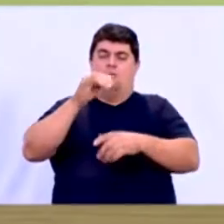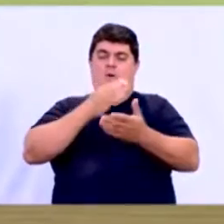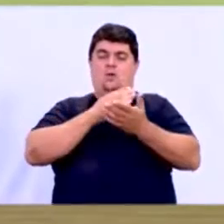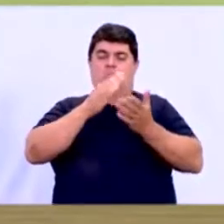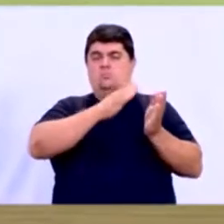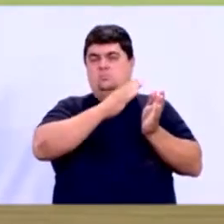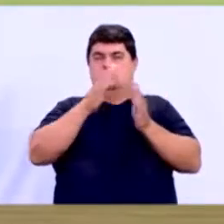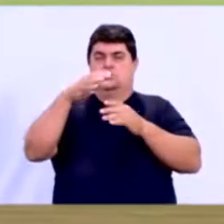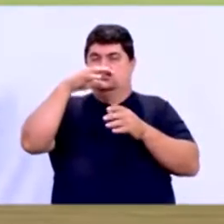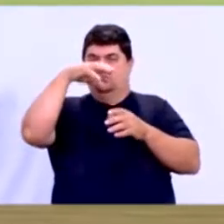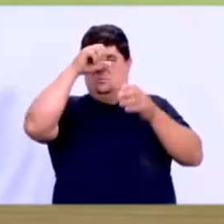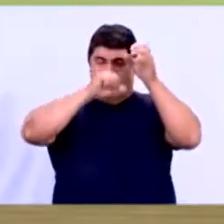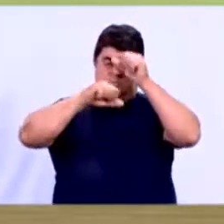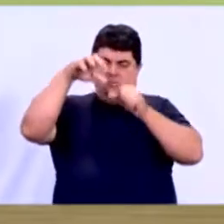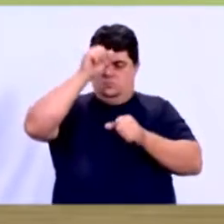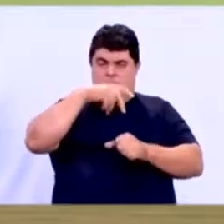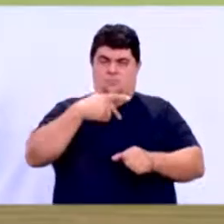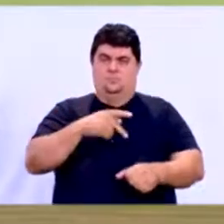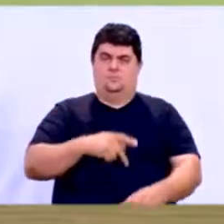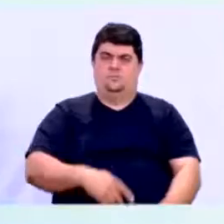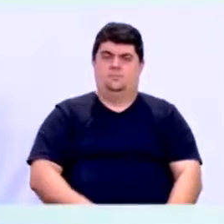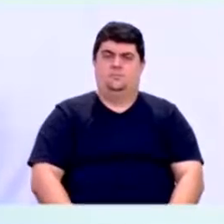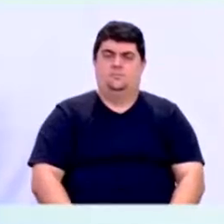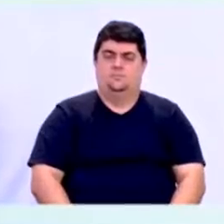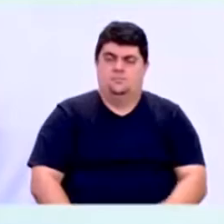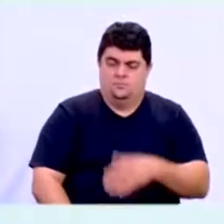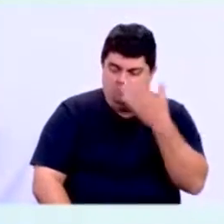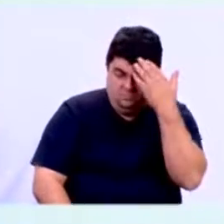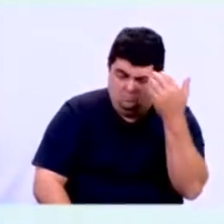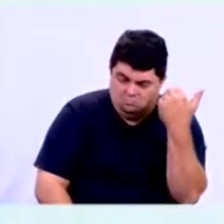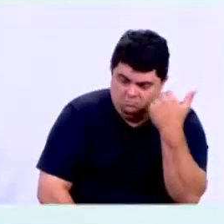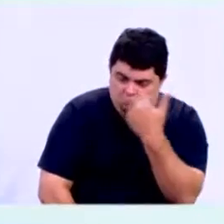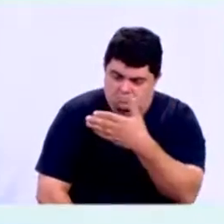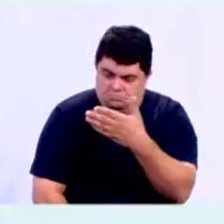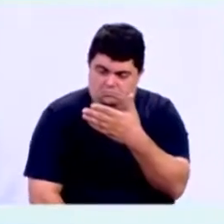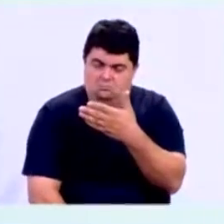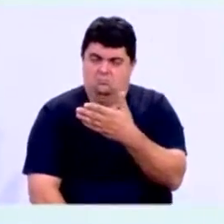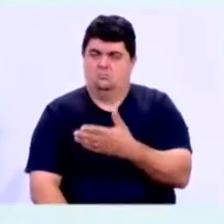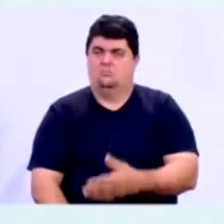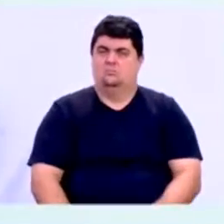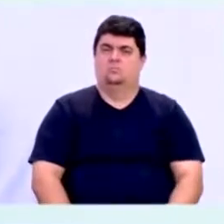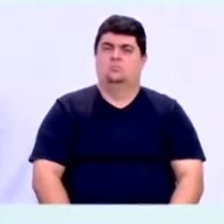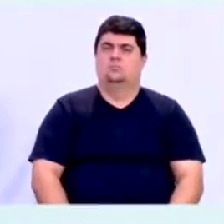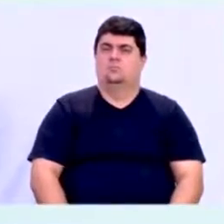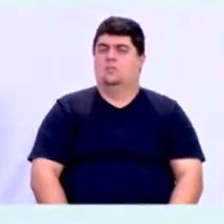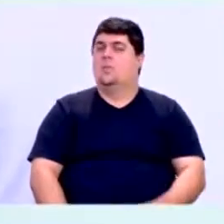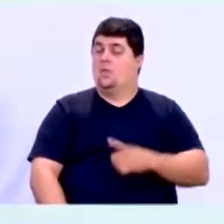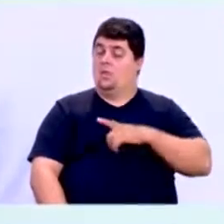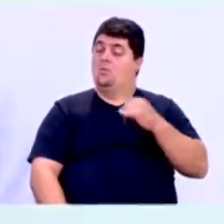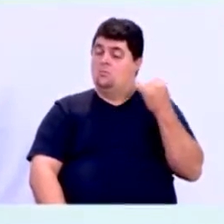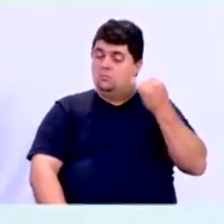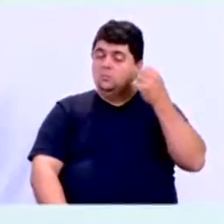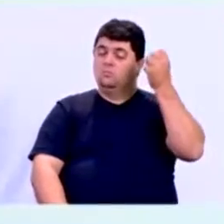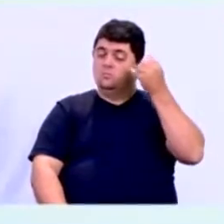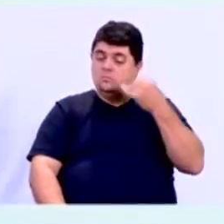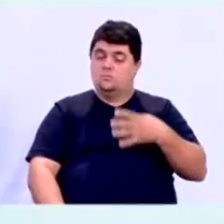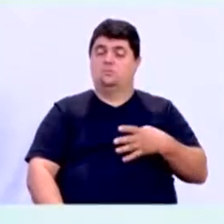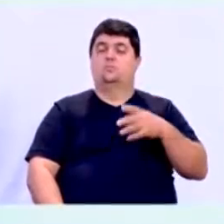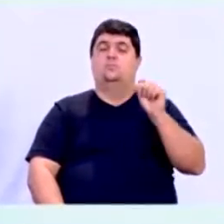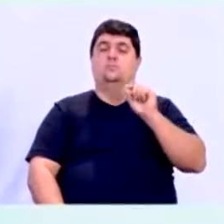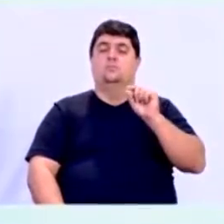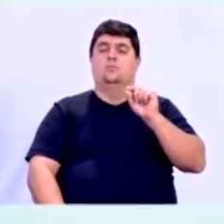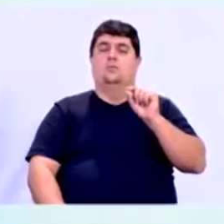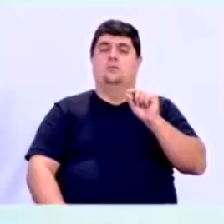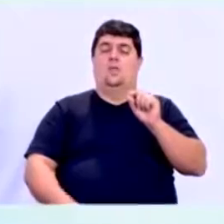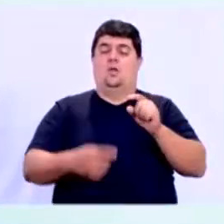negócio e como elaborá-lo. Professora? É isso mesmo. Obrigada, professor Gilberto. Então, o professor trouxe uma questão muito importante, que na verdade,